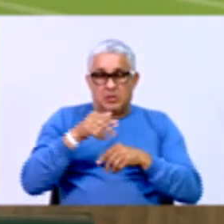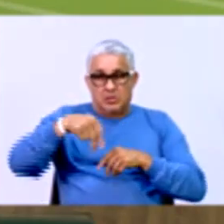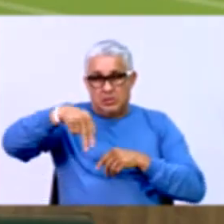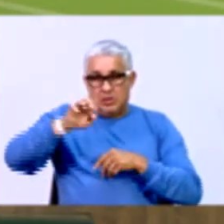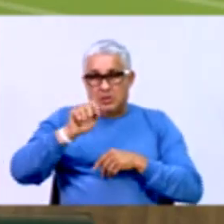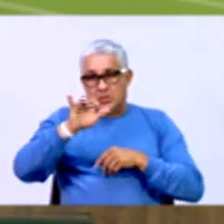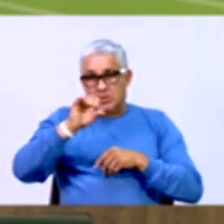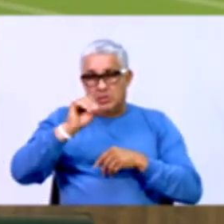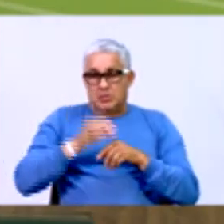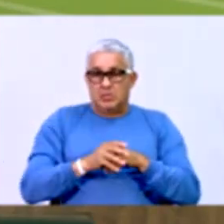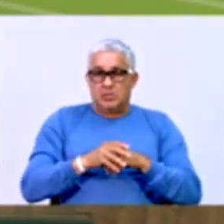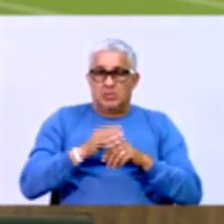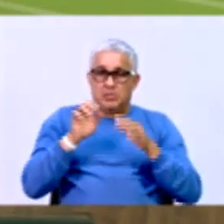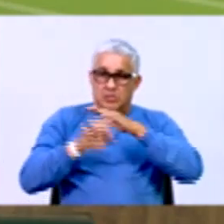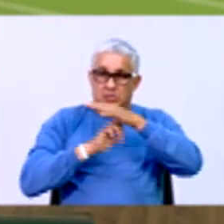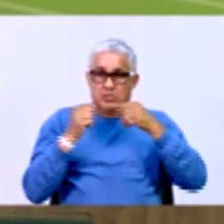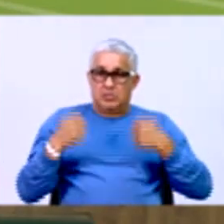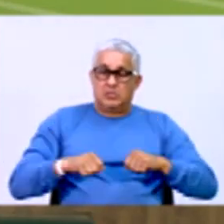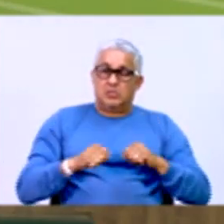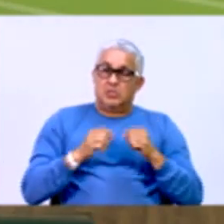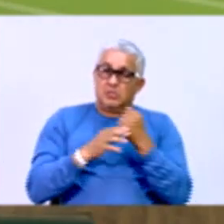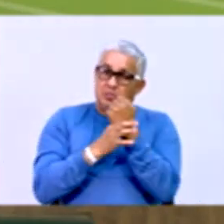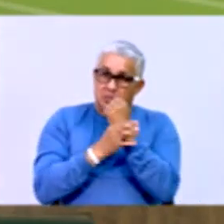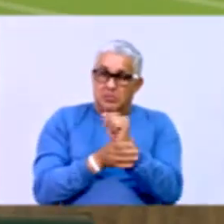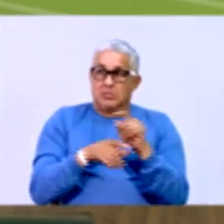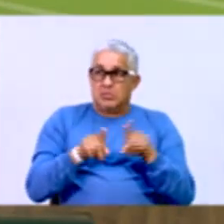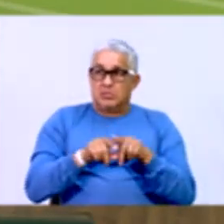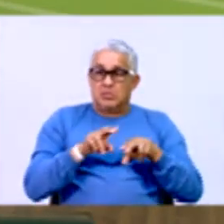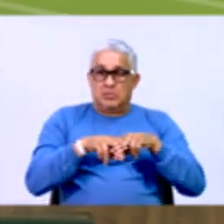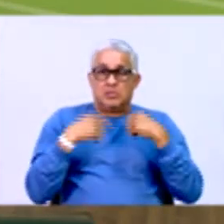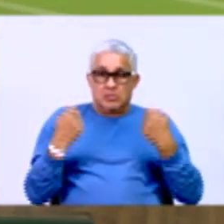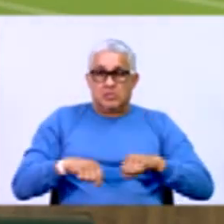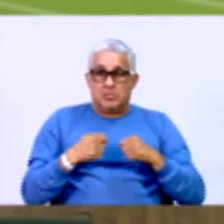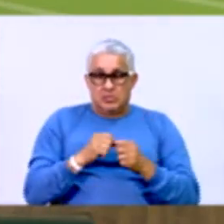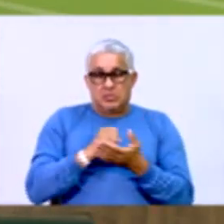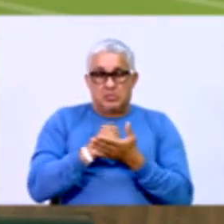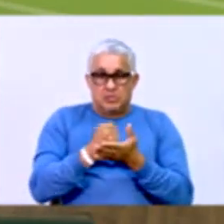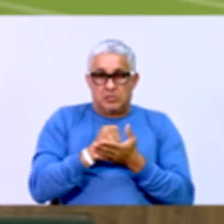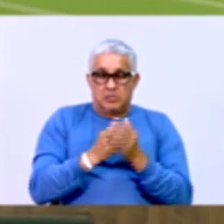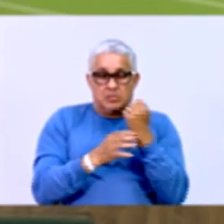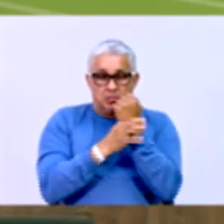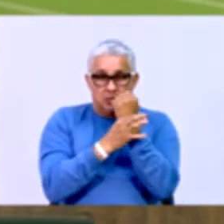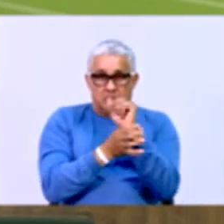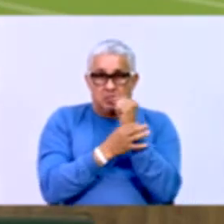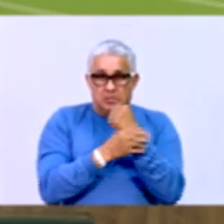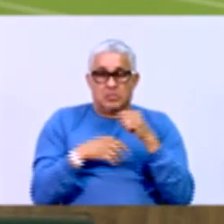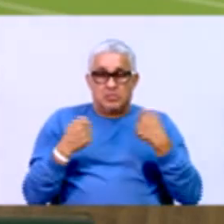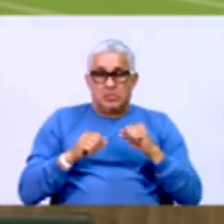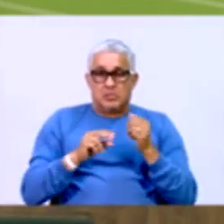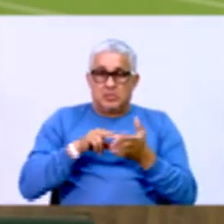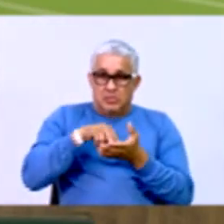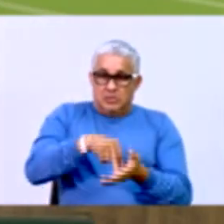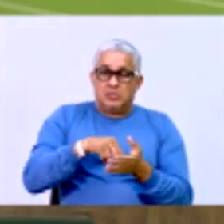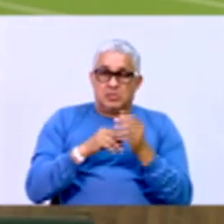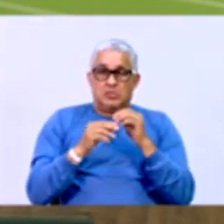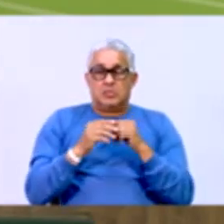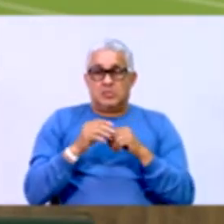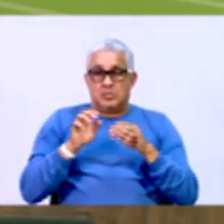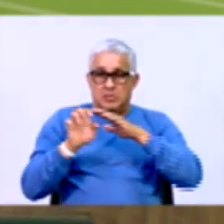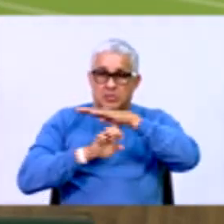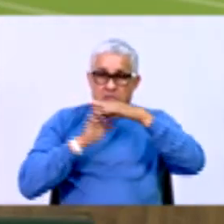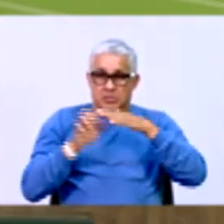informações que devem ser preservadas e para isso precisa de controles de segurança que devem garantir que a empresa não